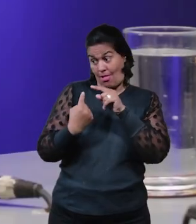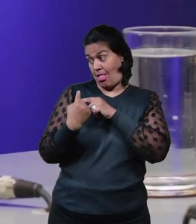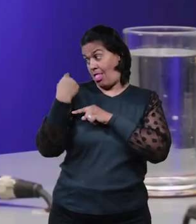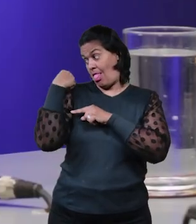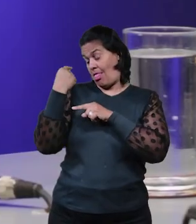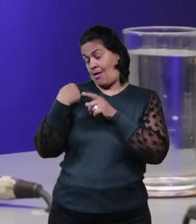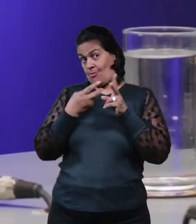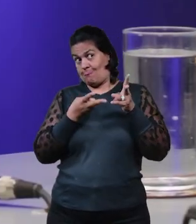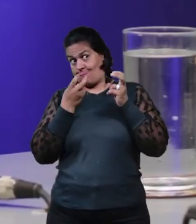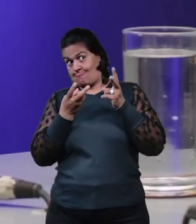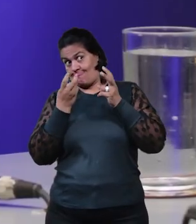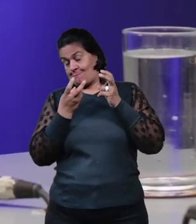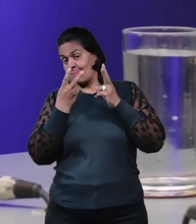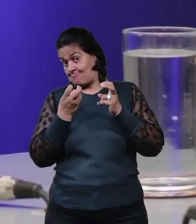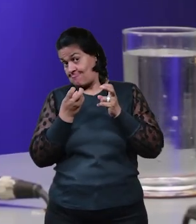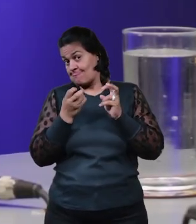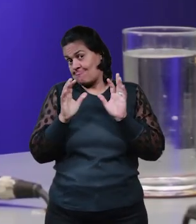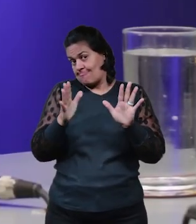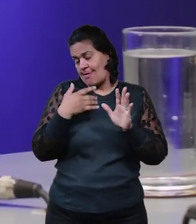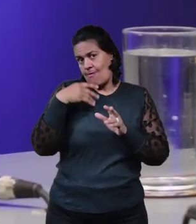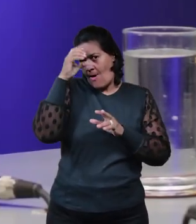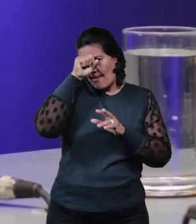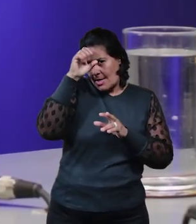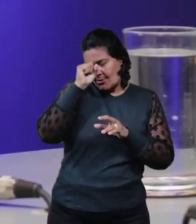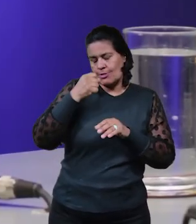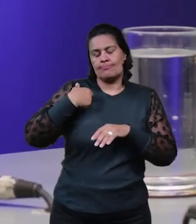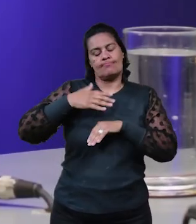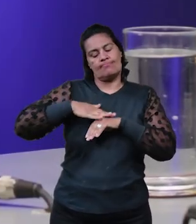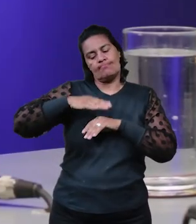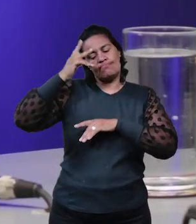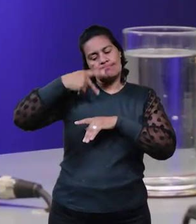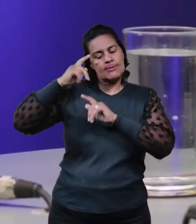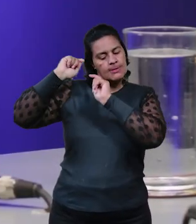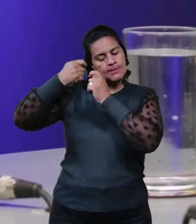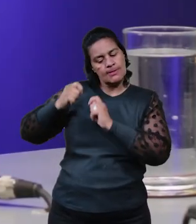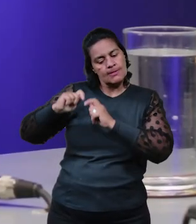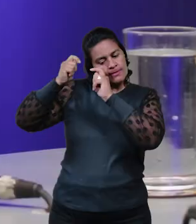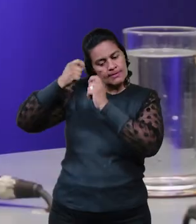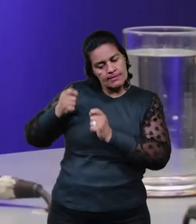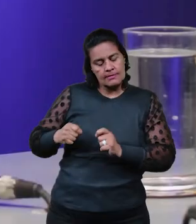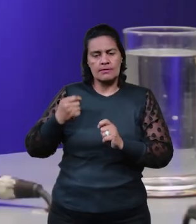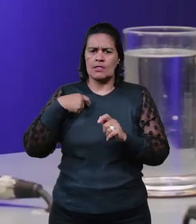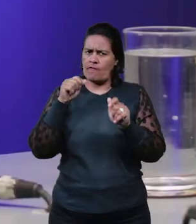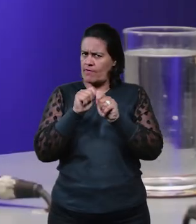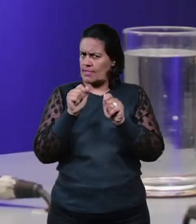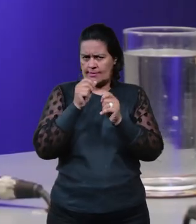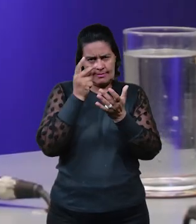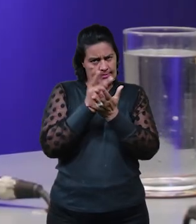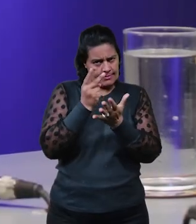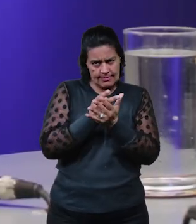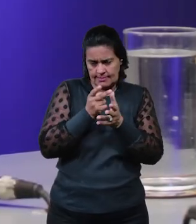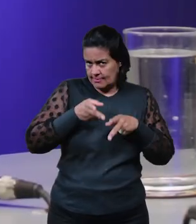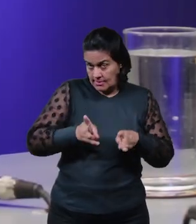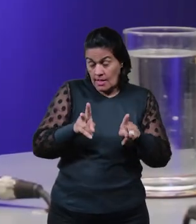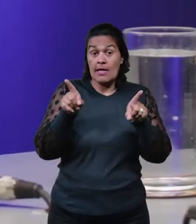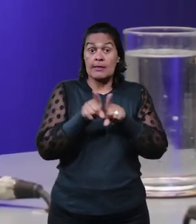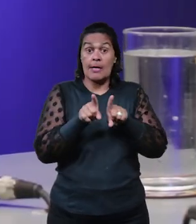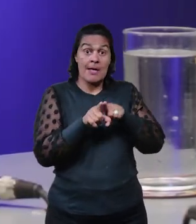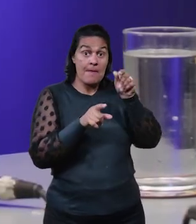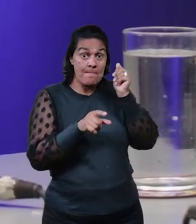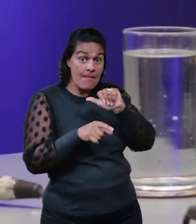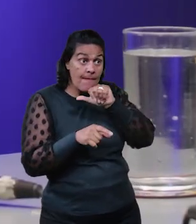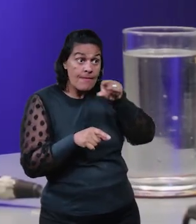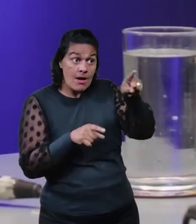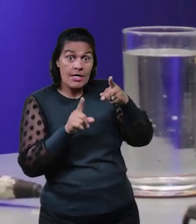casa e tal, já era um hábito comum, eu comecei a trançar os meus cabelos, fazia manutenção nas tranças das mulheres da minha